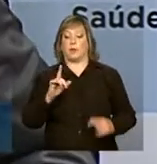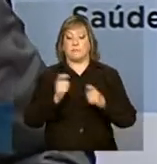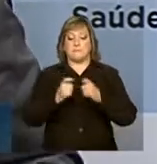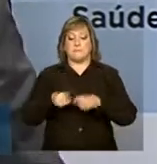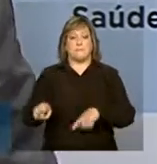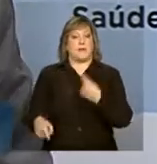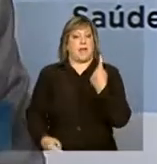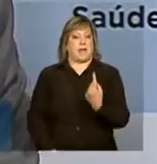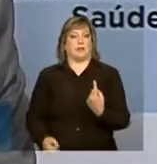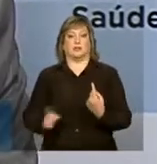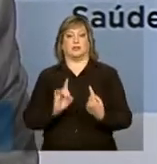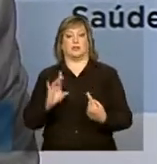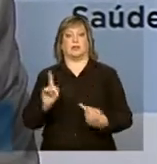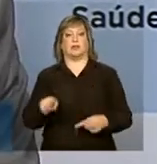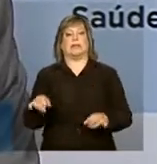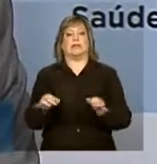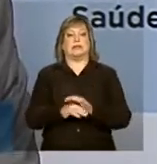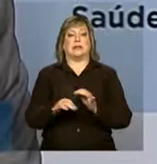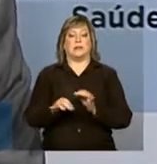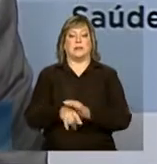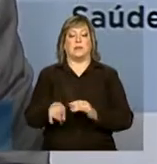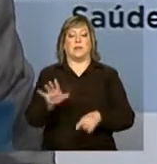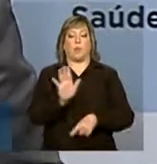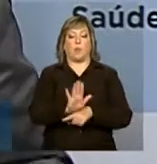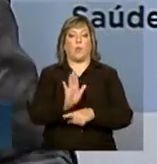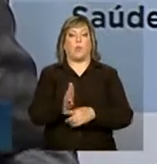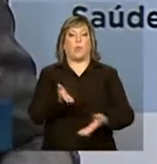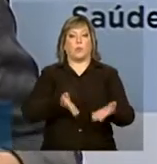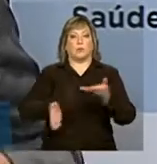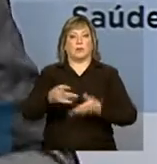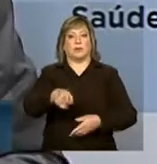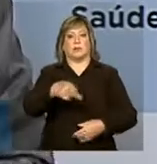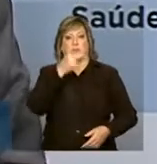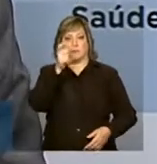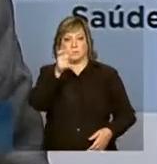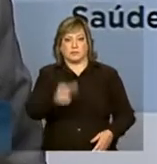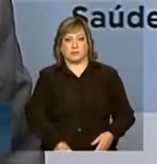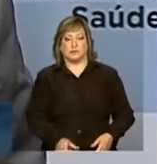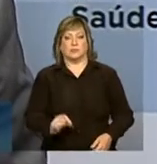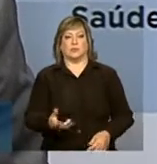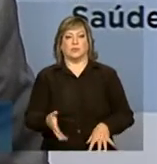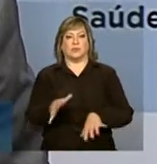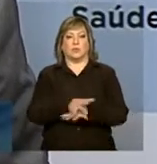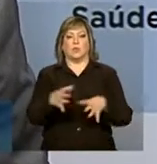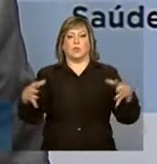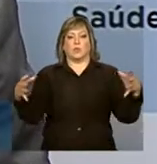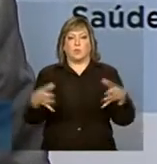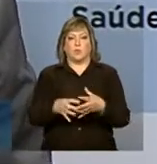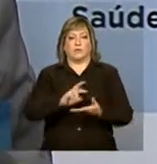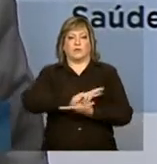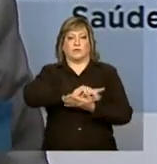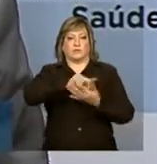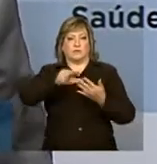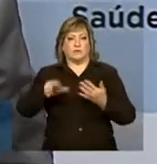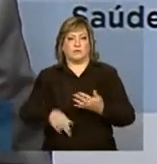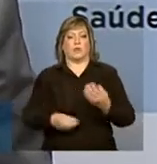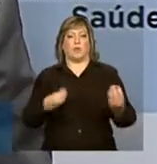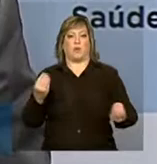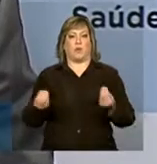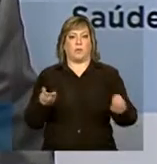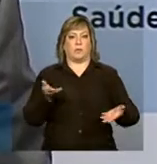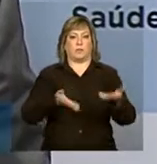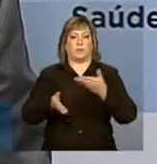médico, no tratamento, no cuidado ao paciente, da inclusão de um conjunto de procedimentos